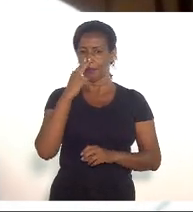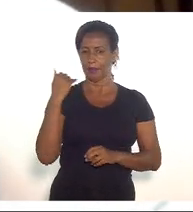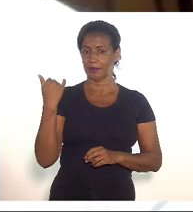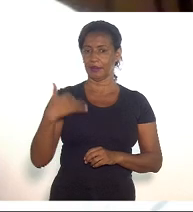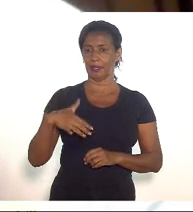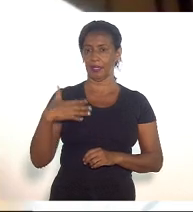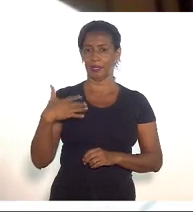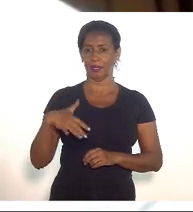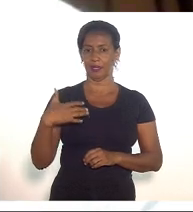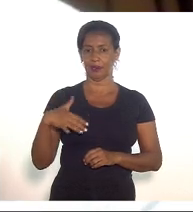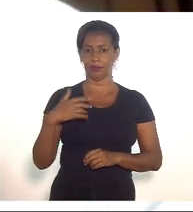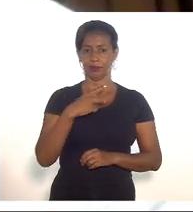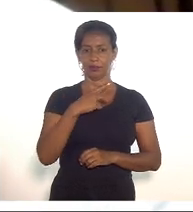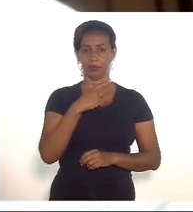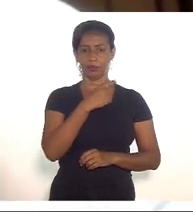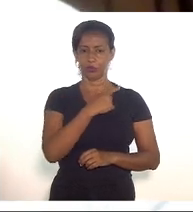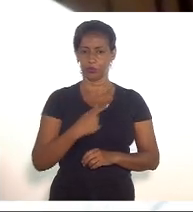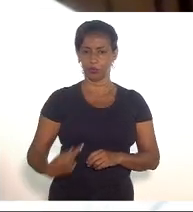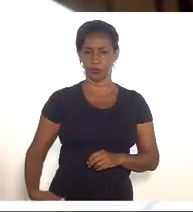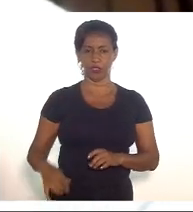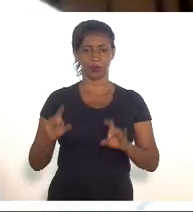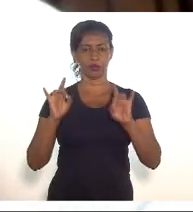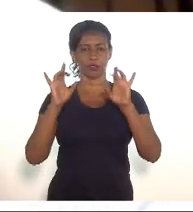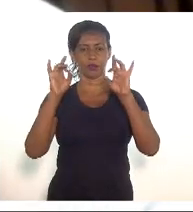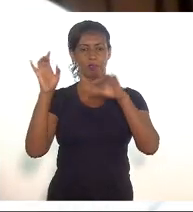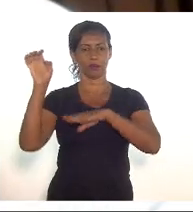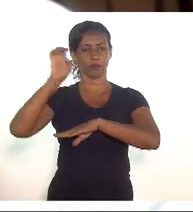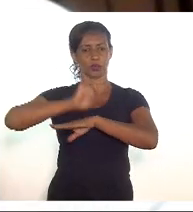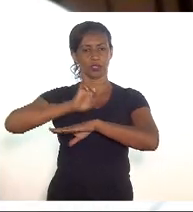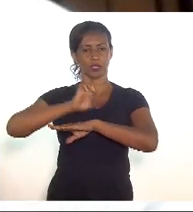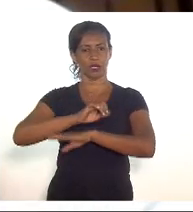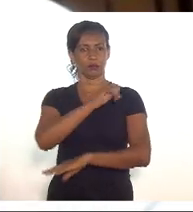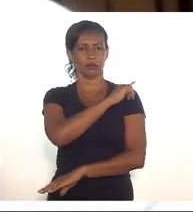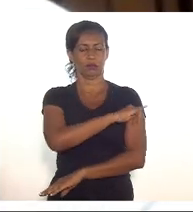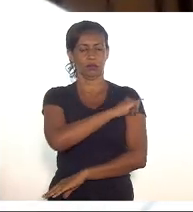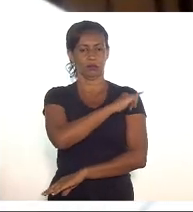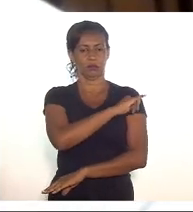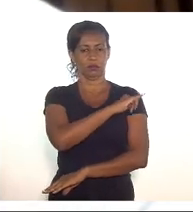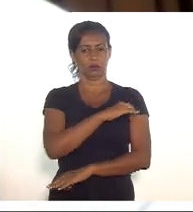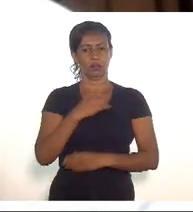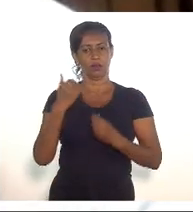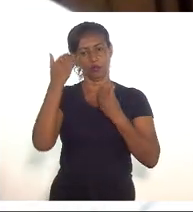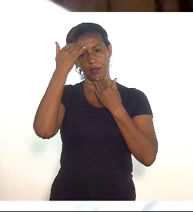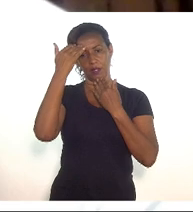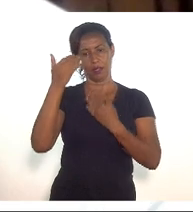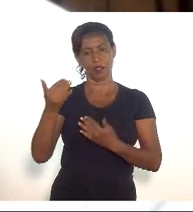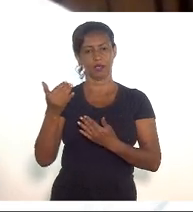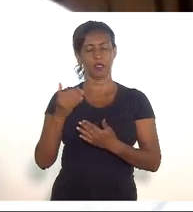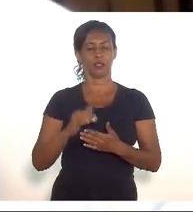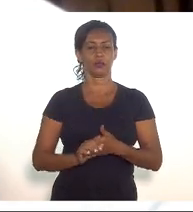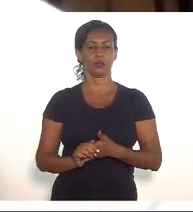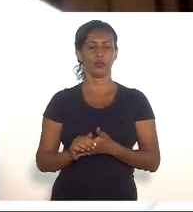só para o governo, mas especialmente para o Estado do Rio de Janeiro. Então, lhe agradeço o convite do